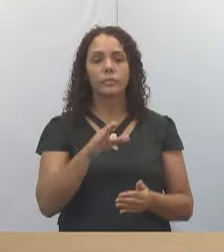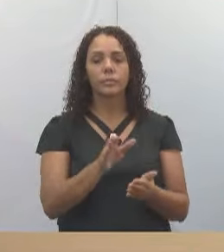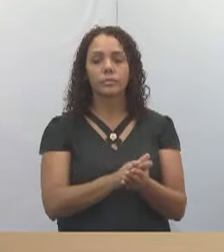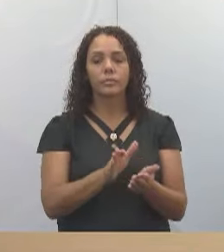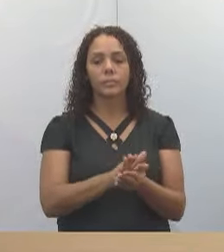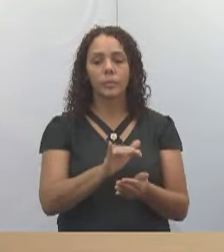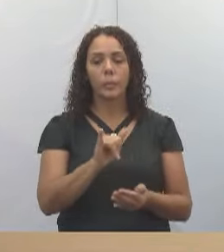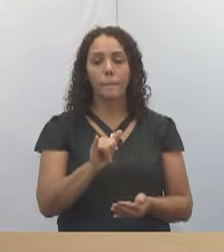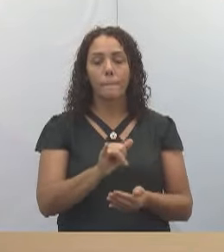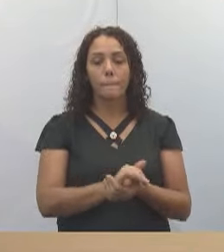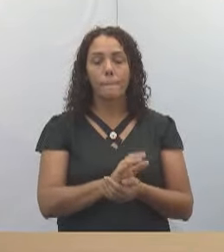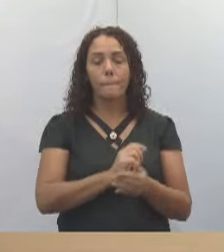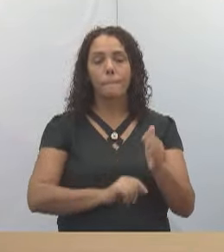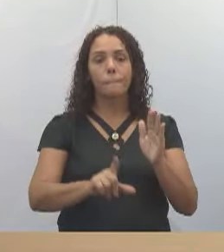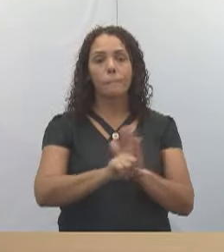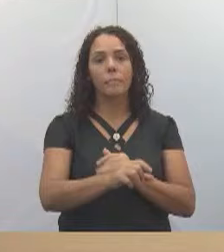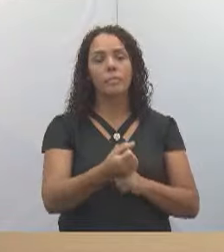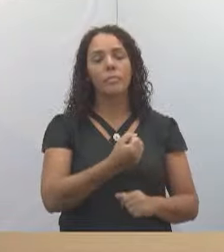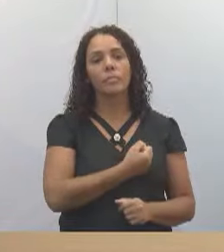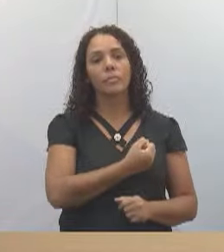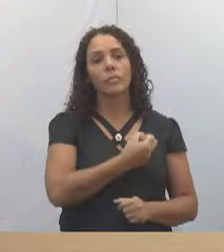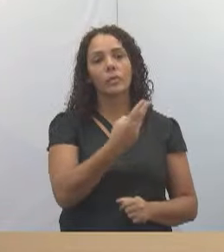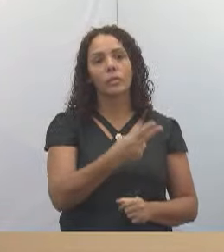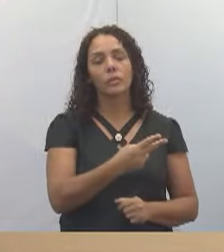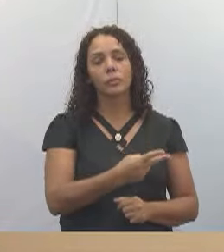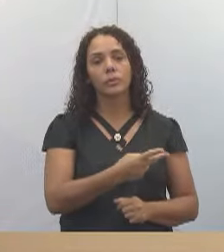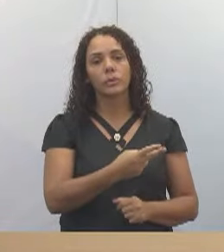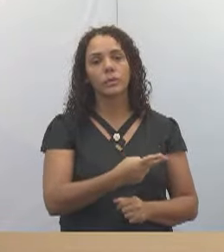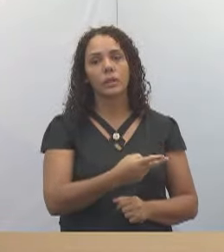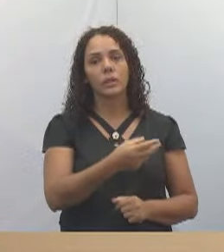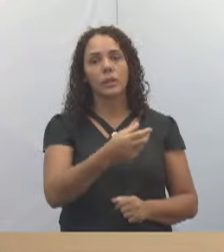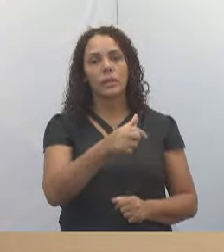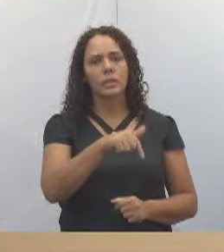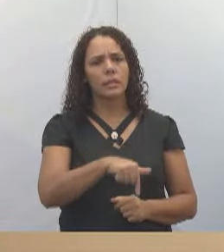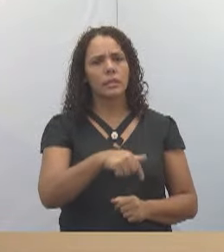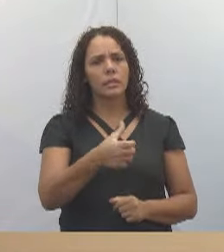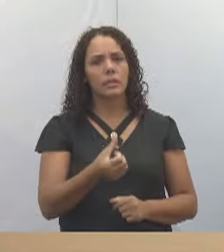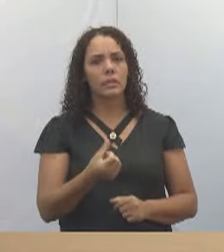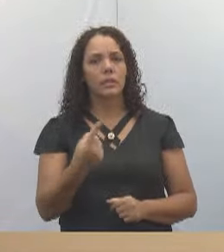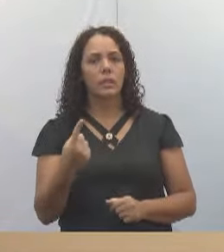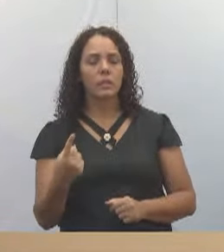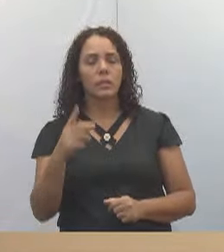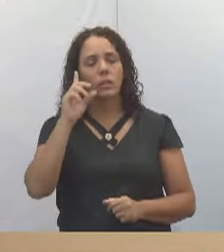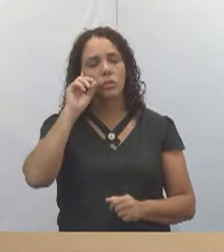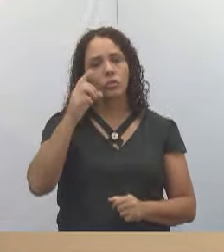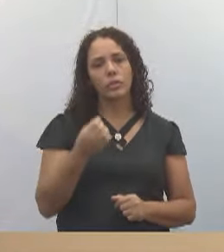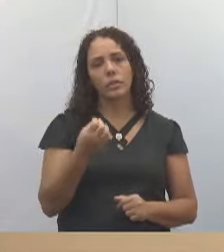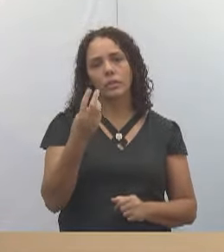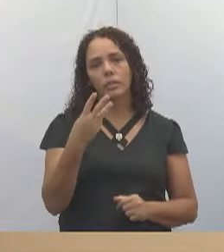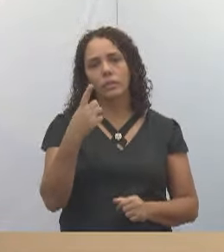Município, Lei número 2.761, de 31/3/90,